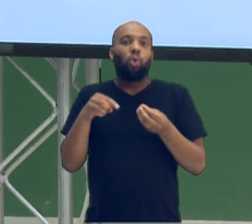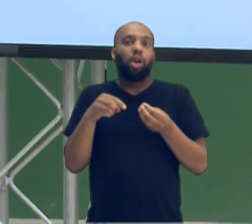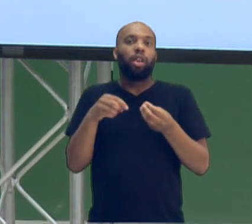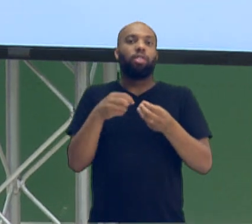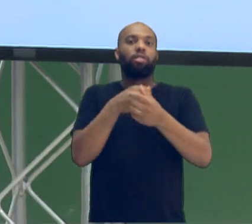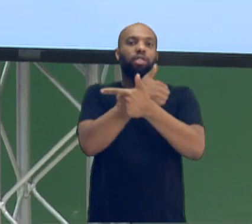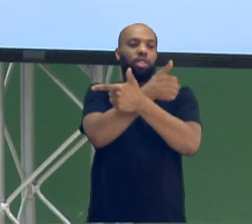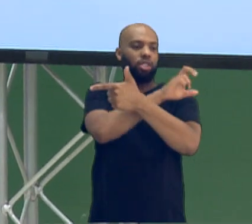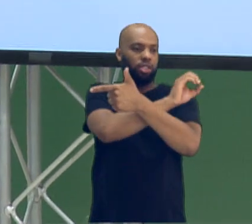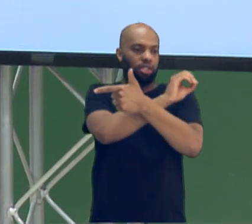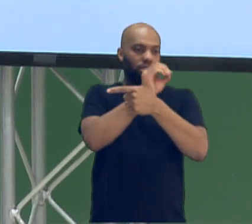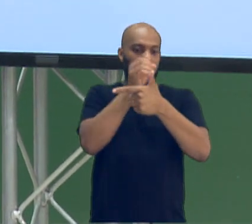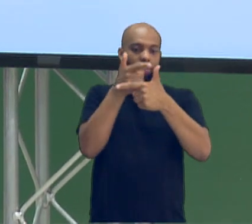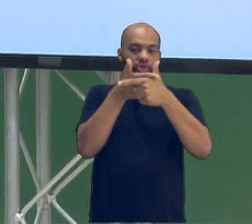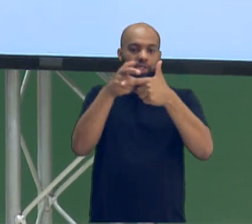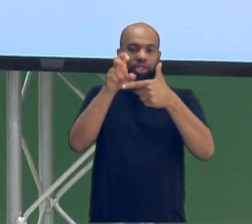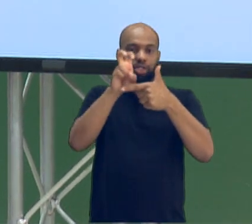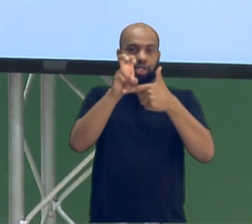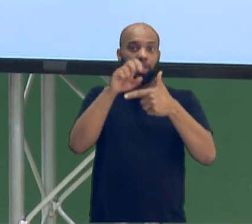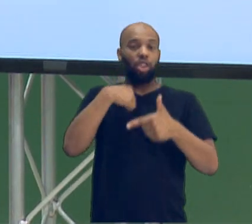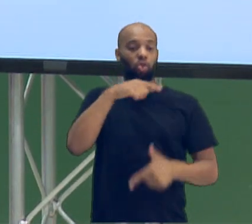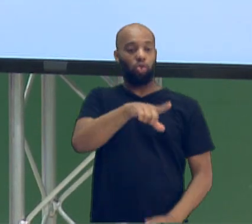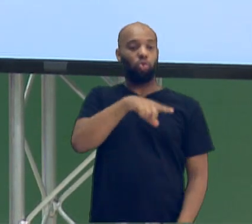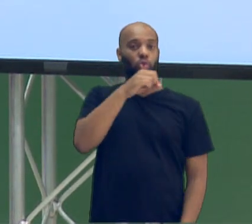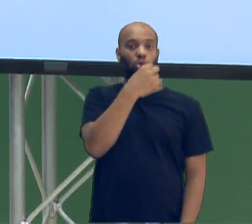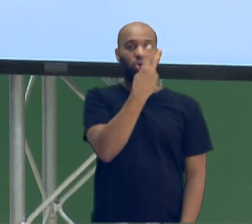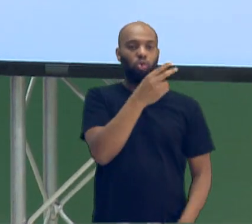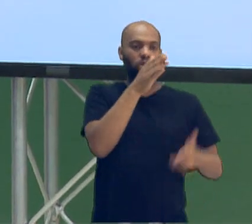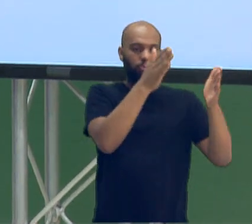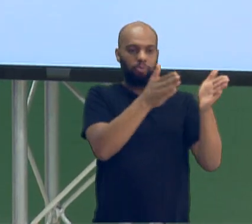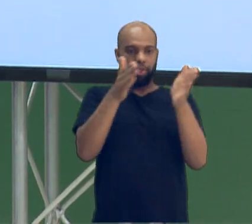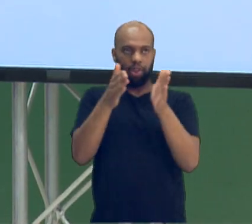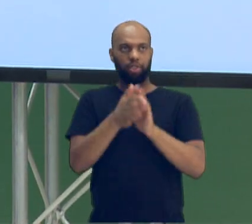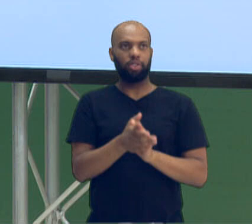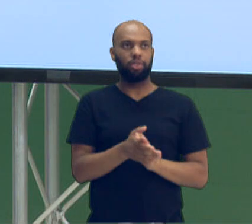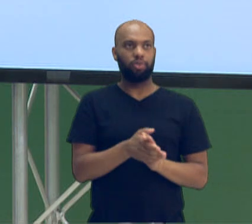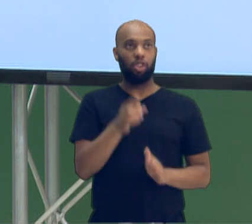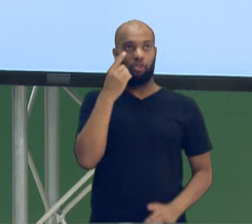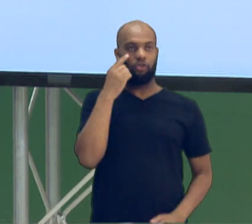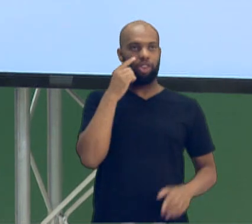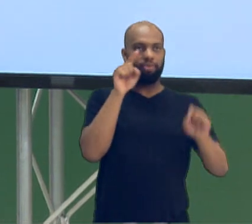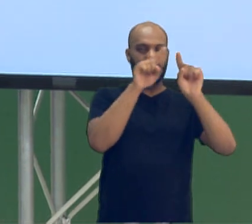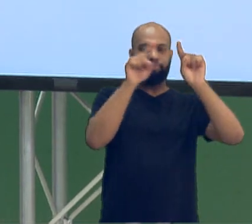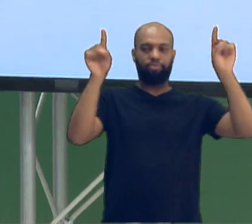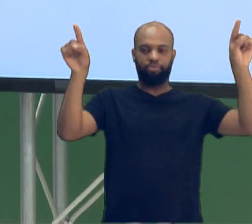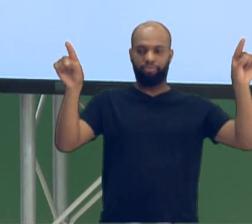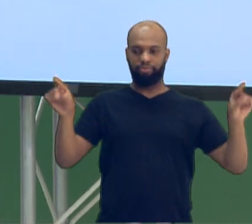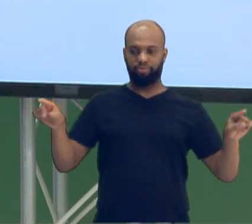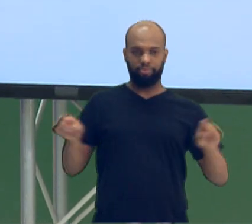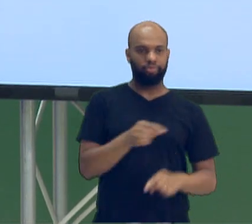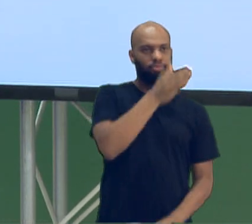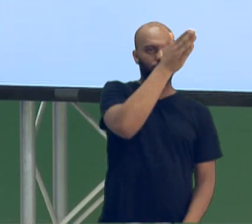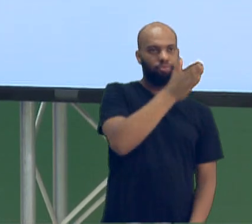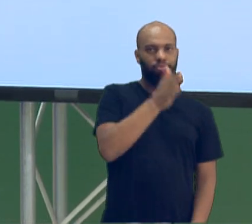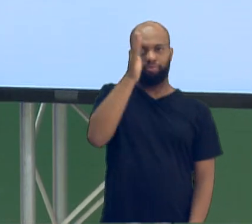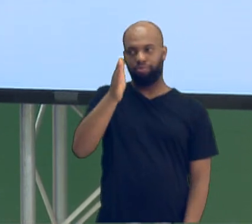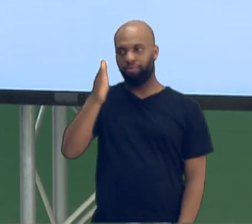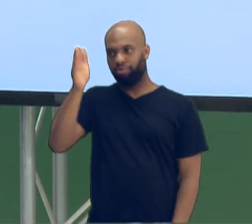em 5, considero duas partes. Olha lá. 100 dividido em 5, considero duas